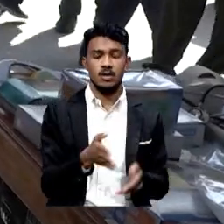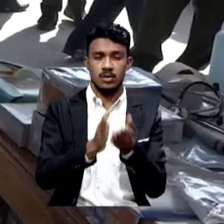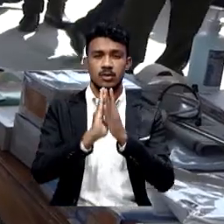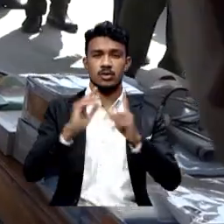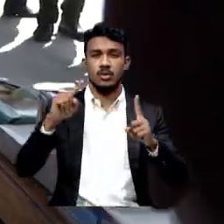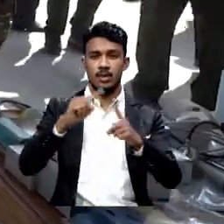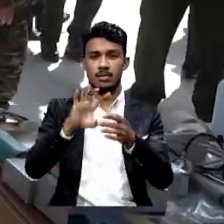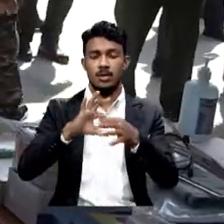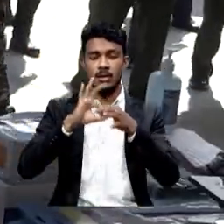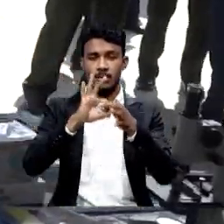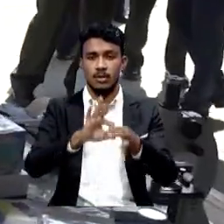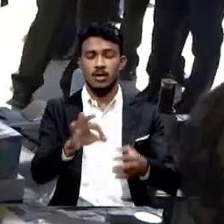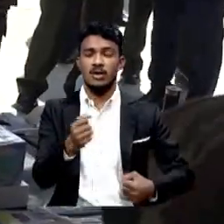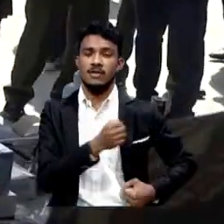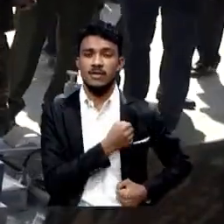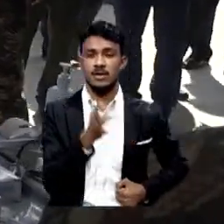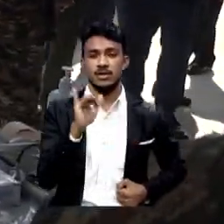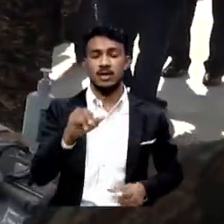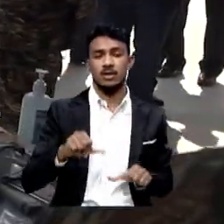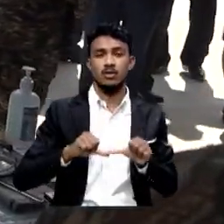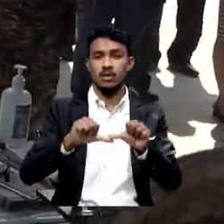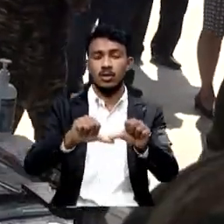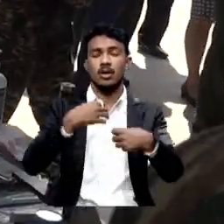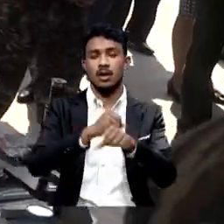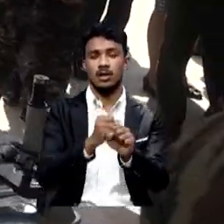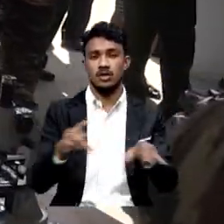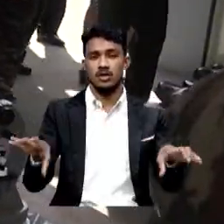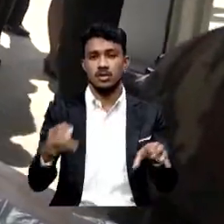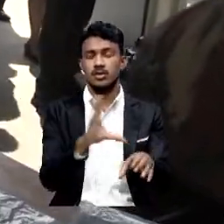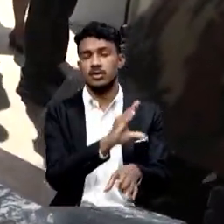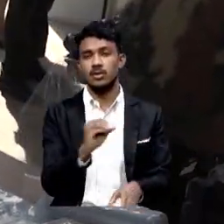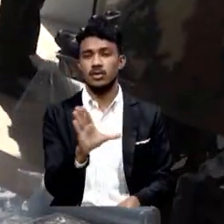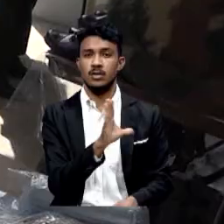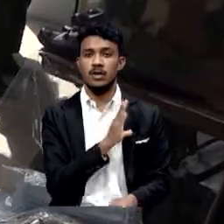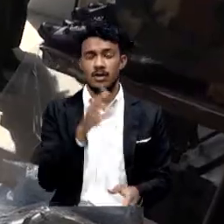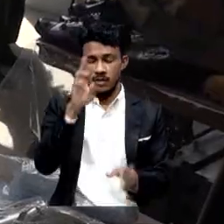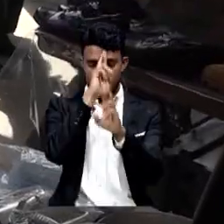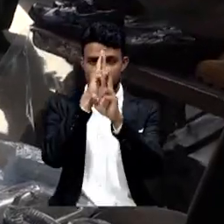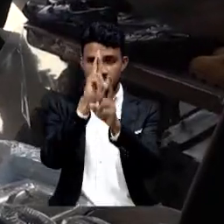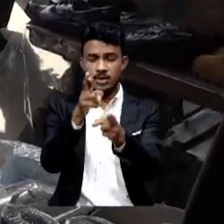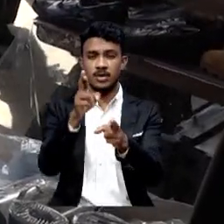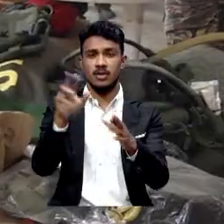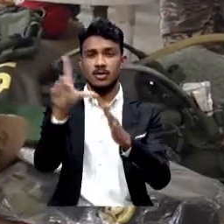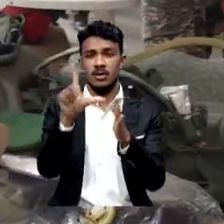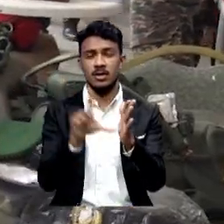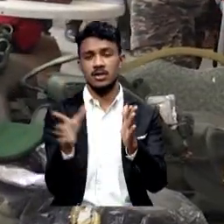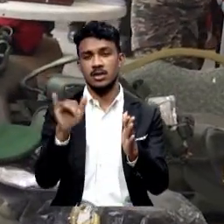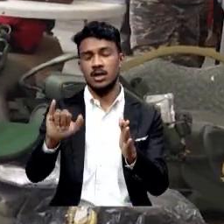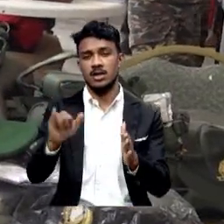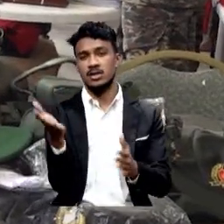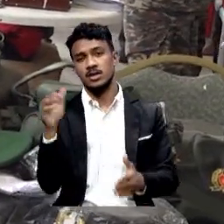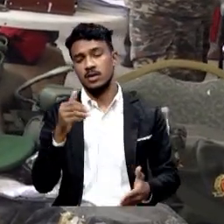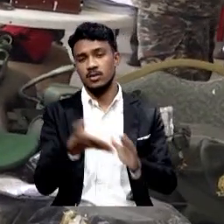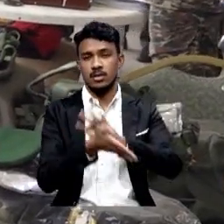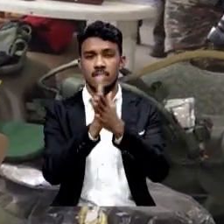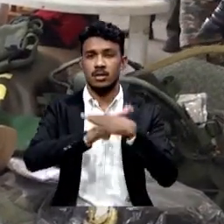membro FFDTL Sira, continua a halo missão no garante instituição Sira Seluk, Hametindame, apoio